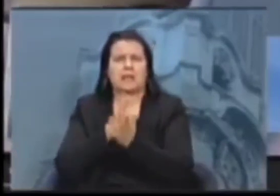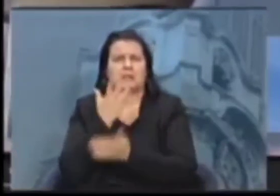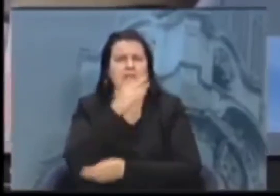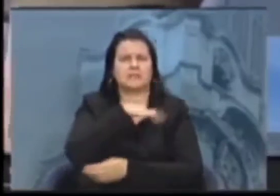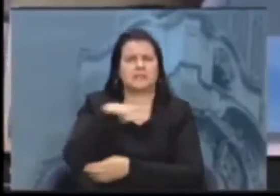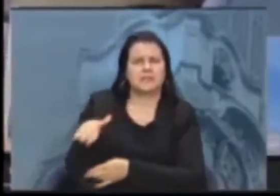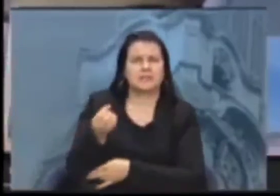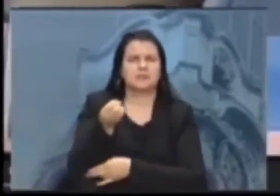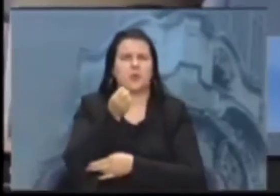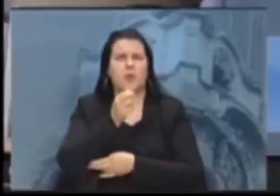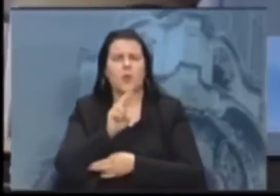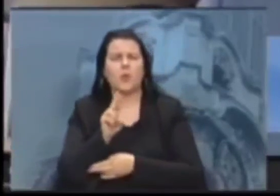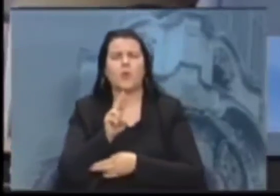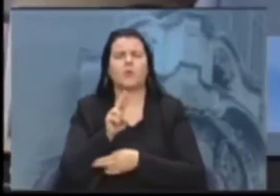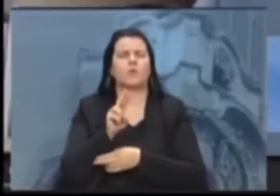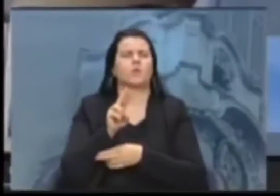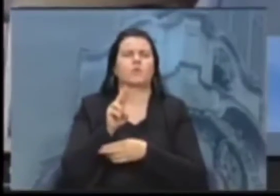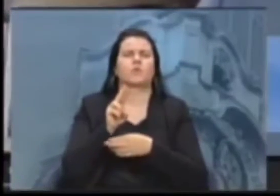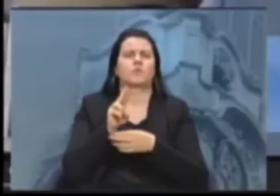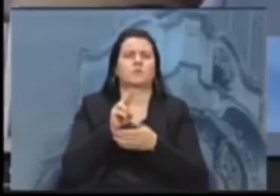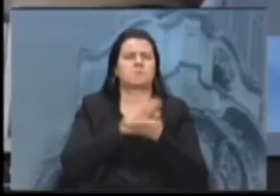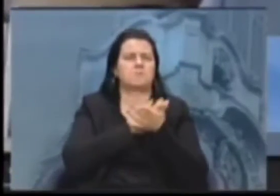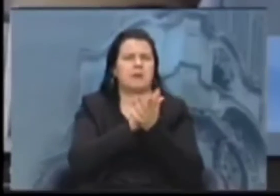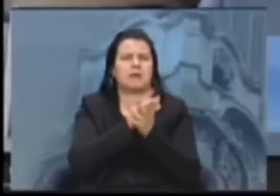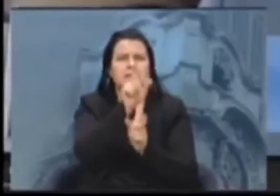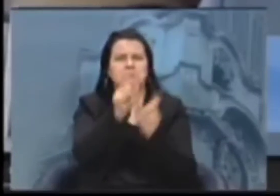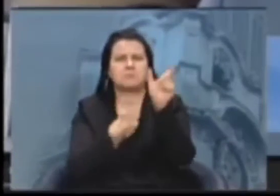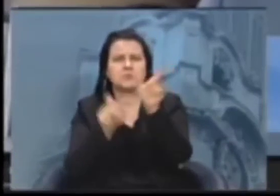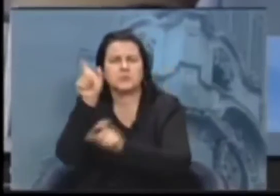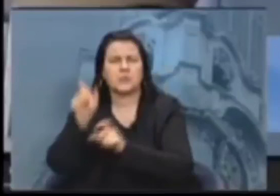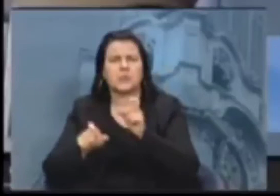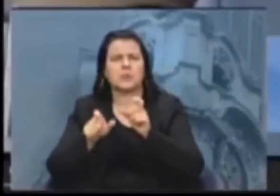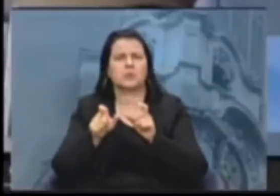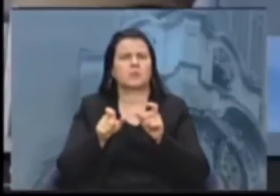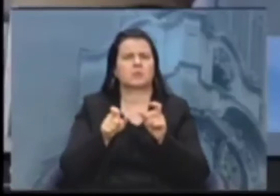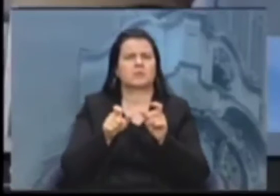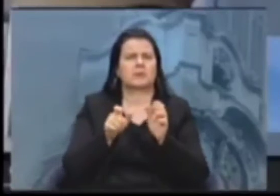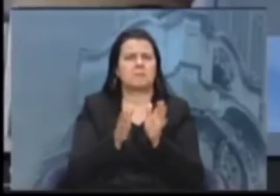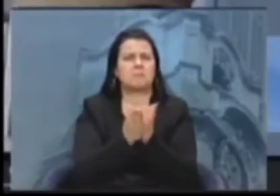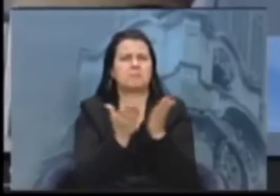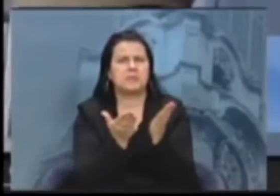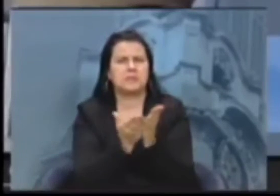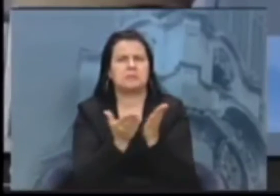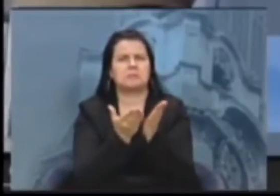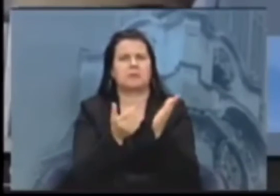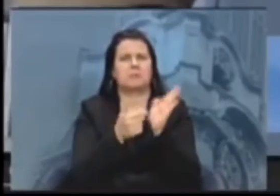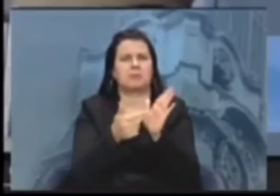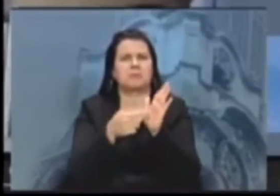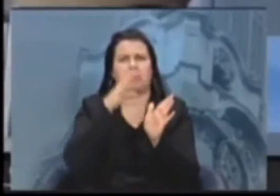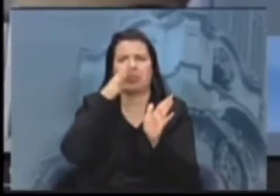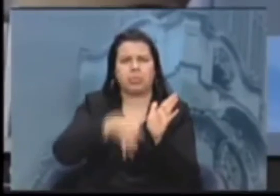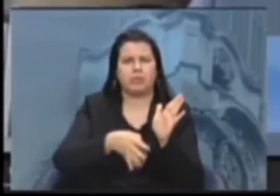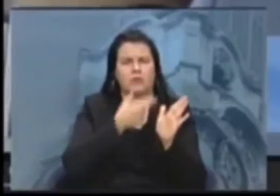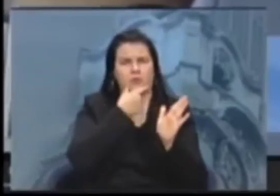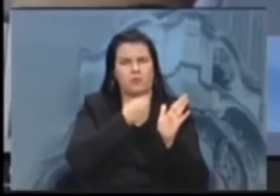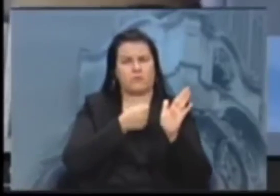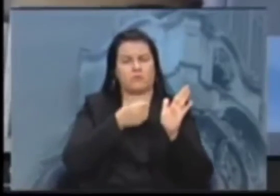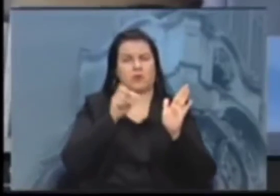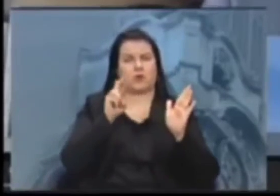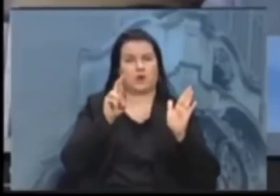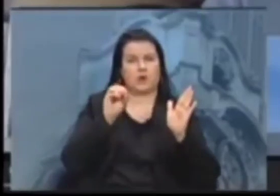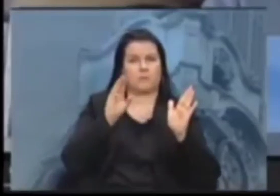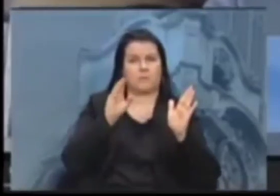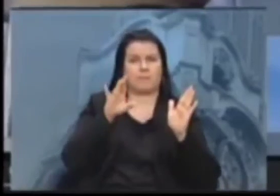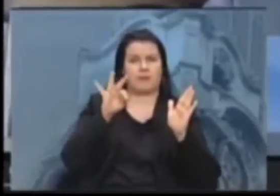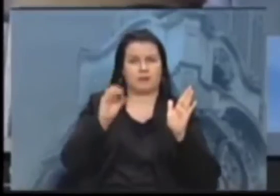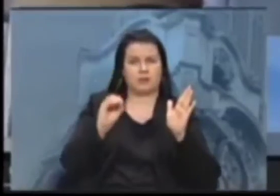fazendo vinculações bíblicas, um absurdo, abjeto, a postagem do Roberto Jefferson, e que